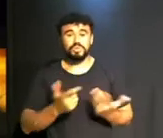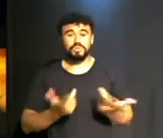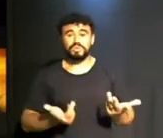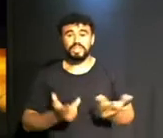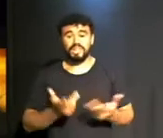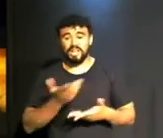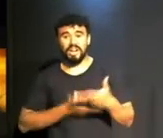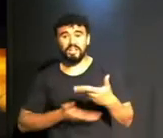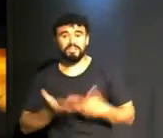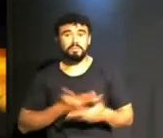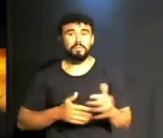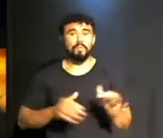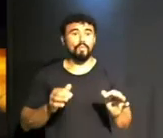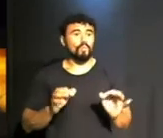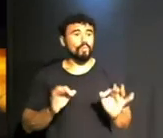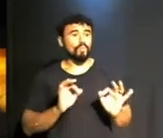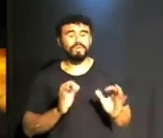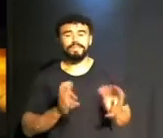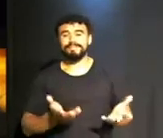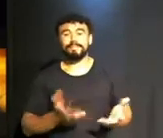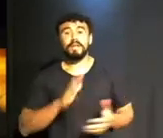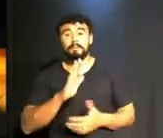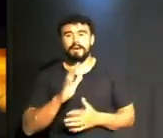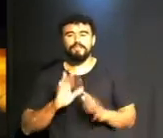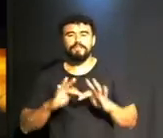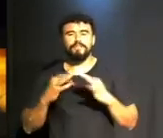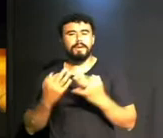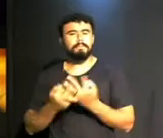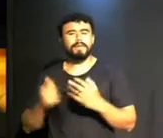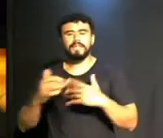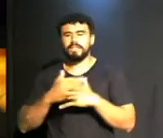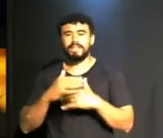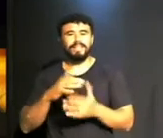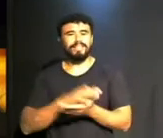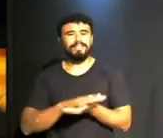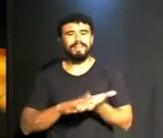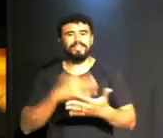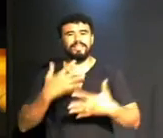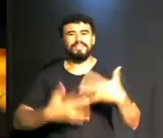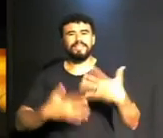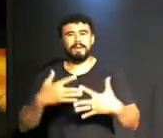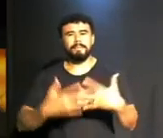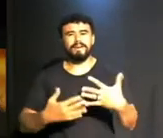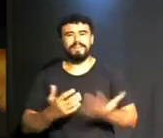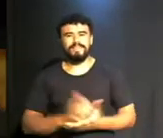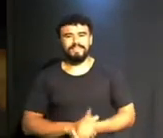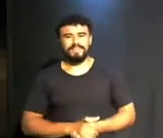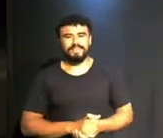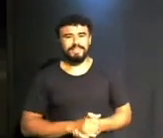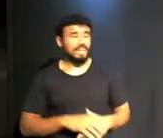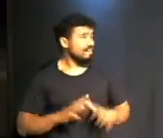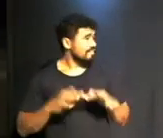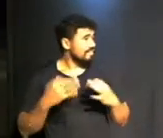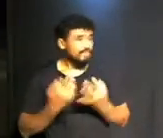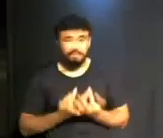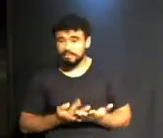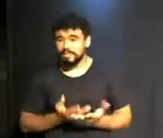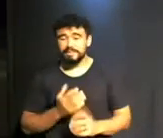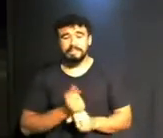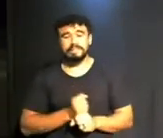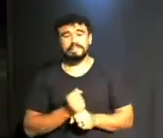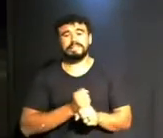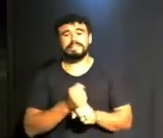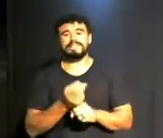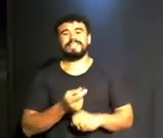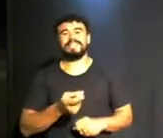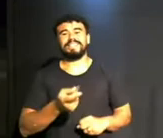aquele relacionamento mas a família espiritual não nada pode impedir uma família espiritual ela dura para sempre Para